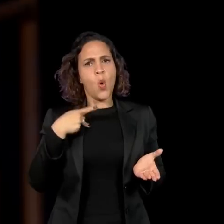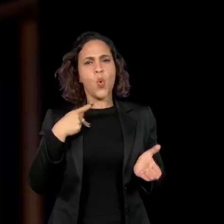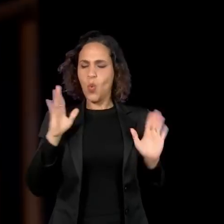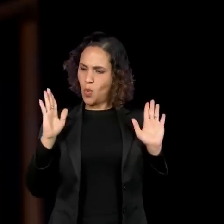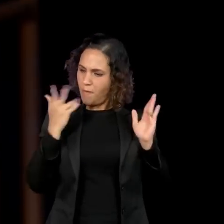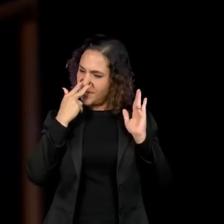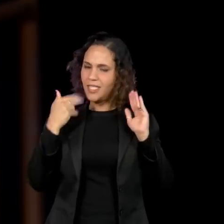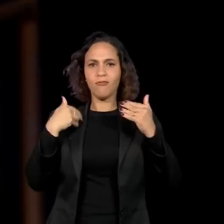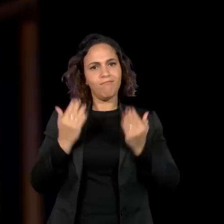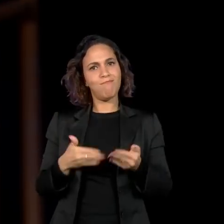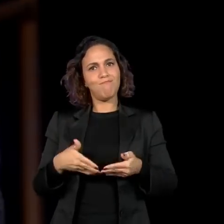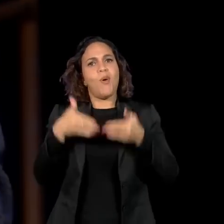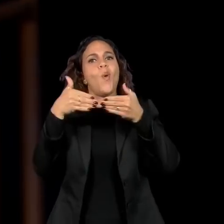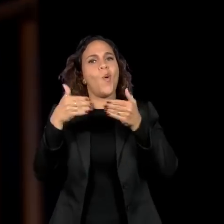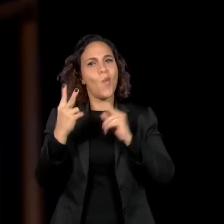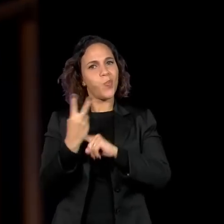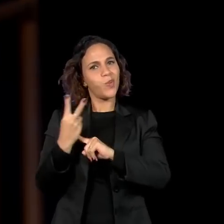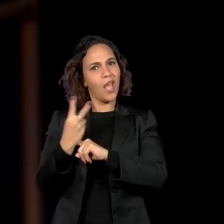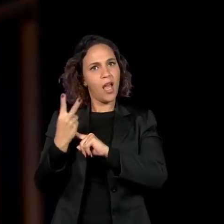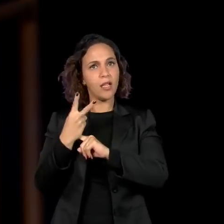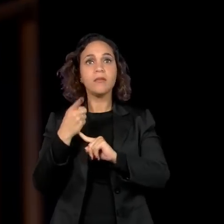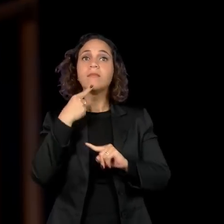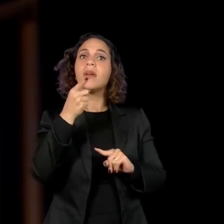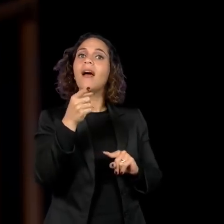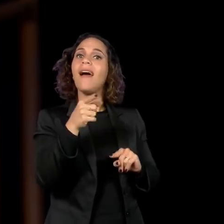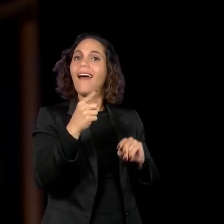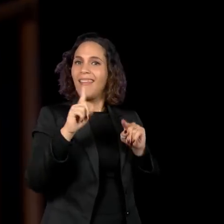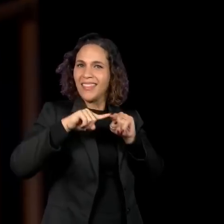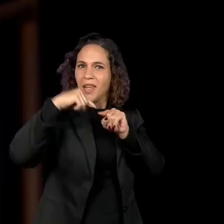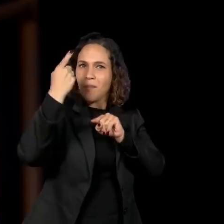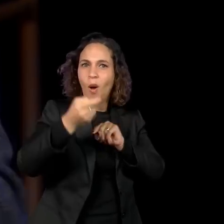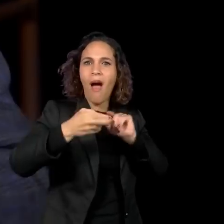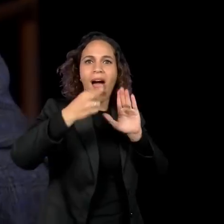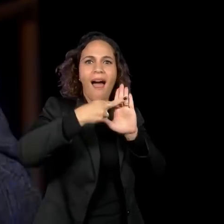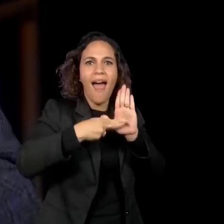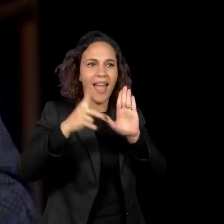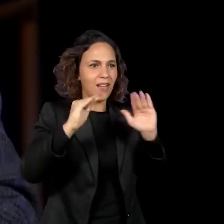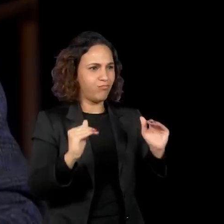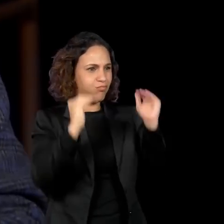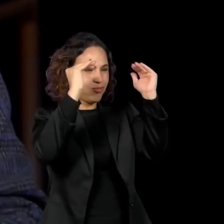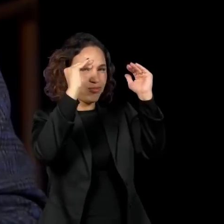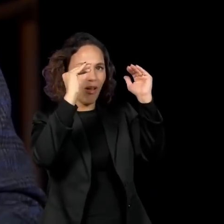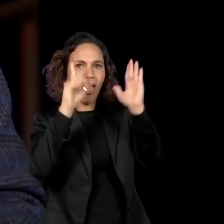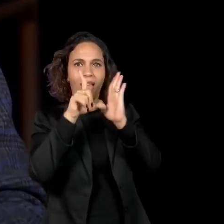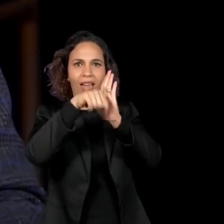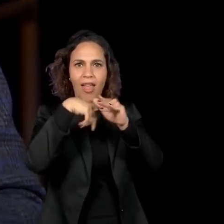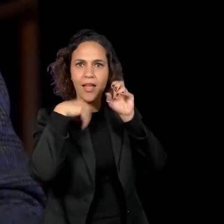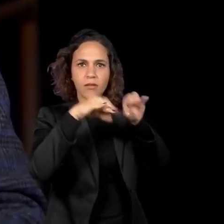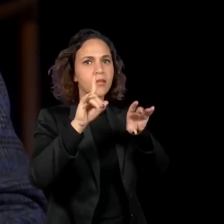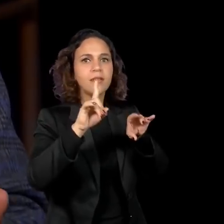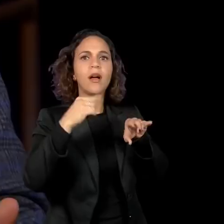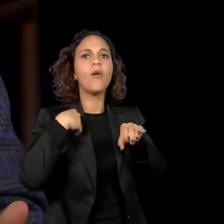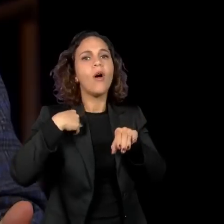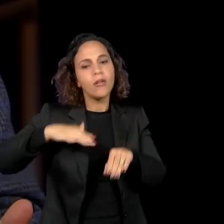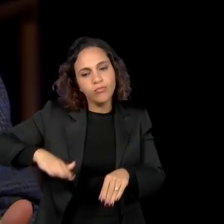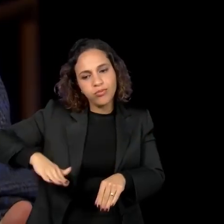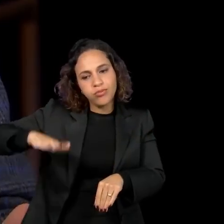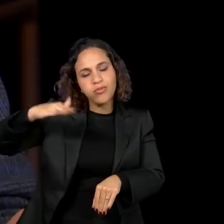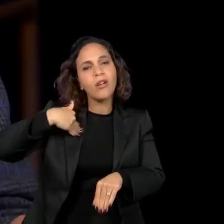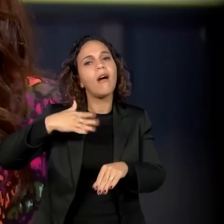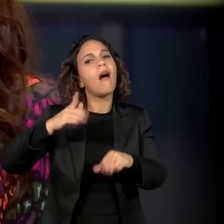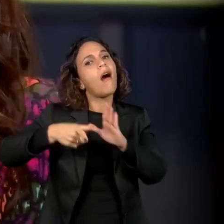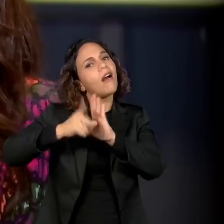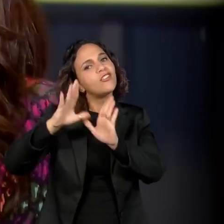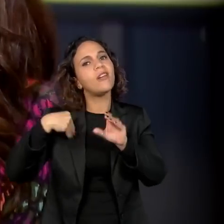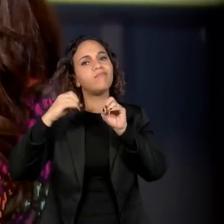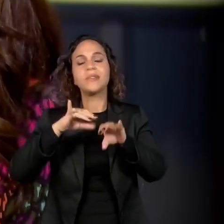de você, assim, criar uma regra para ela depois, quando ela é adolescente, você já começa inserindo, a vivenciar isso. Exato. Ou